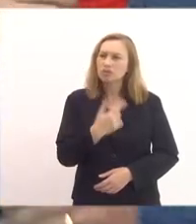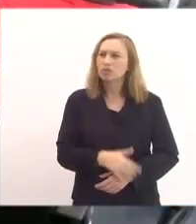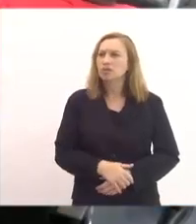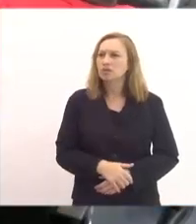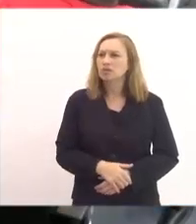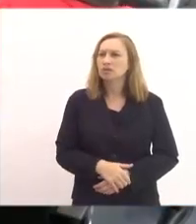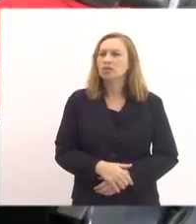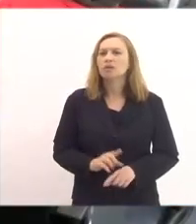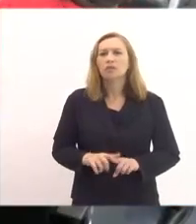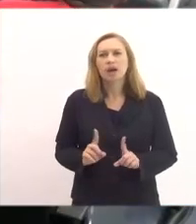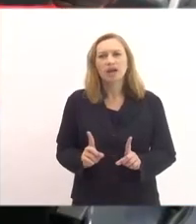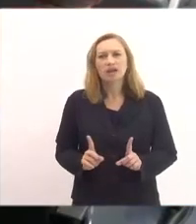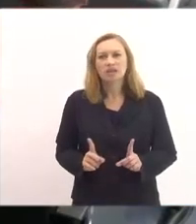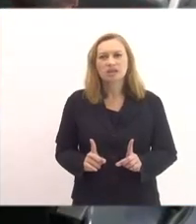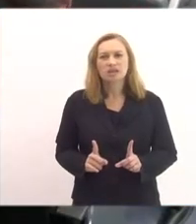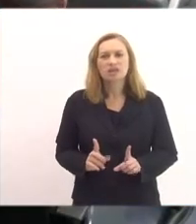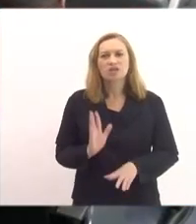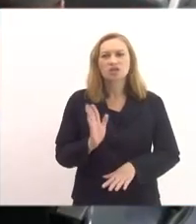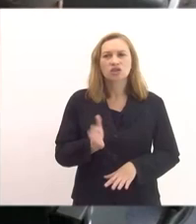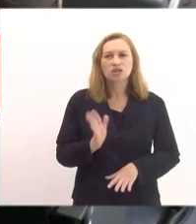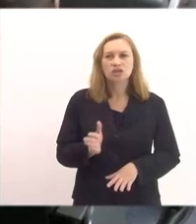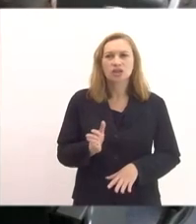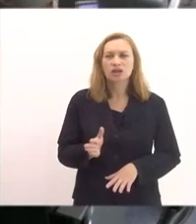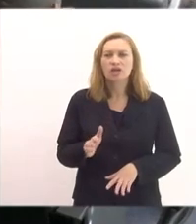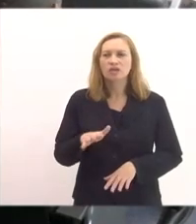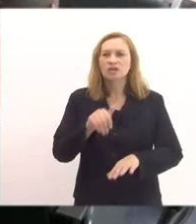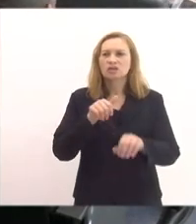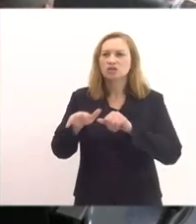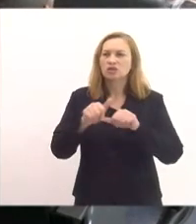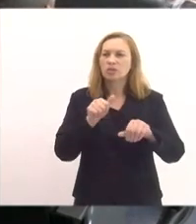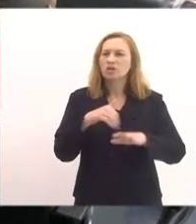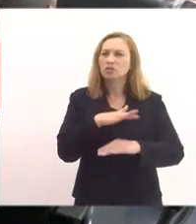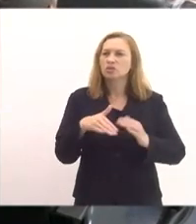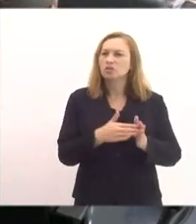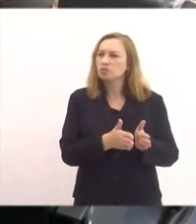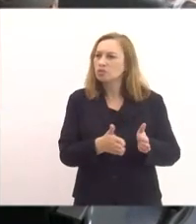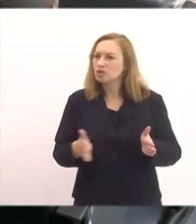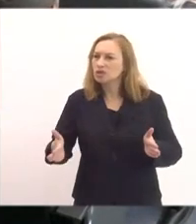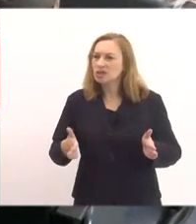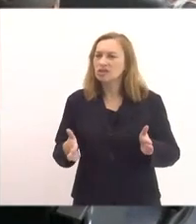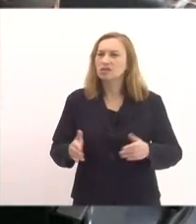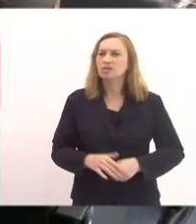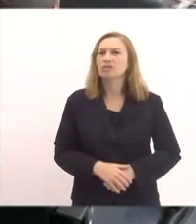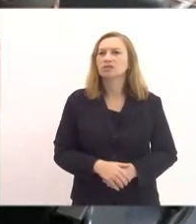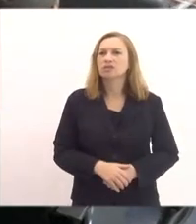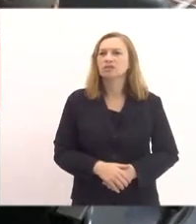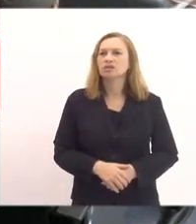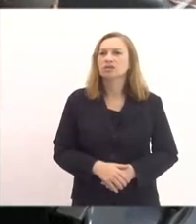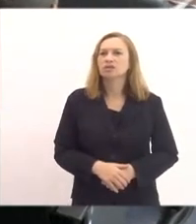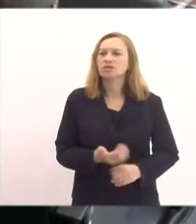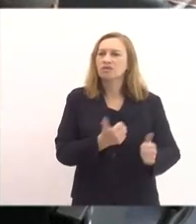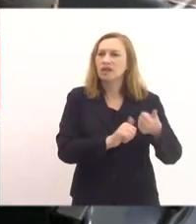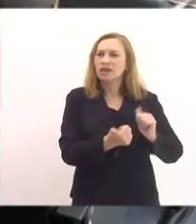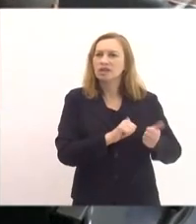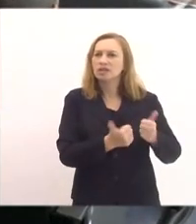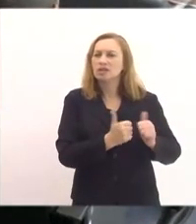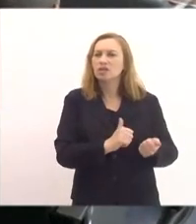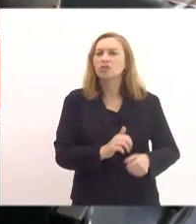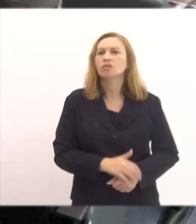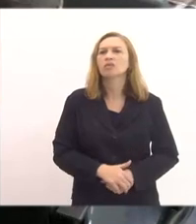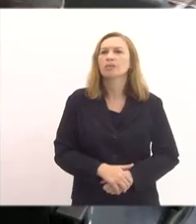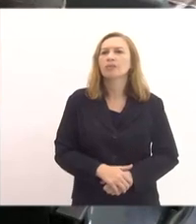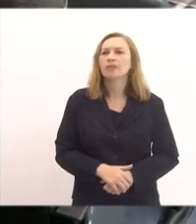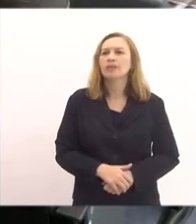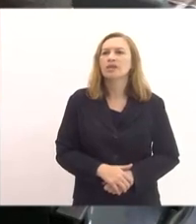245. Mas, porém, eu ainda estava no número ainda de convocados para fazer todo o processo seletivo. Né? e fiz todo o processo